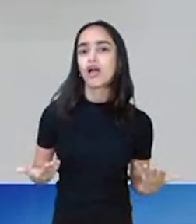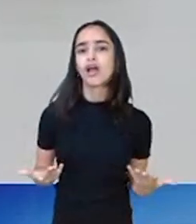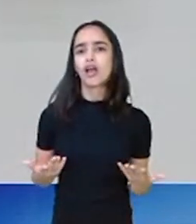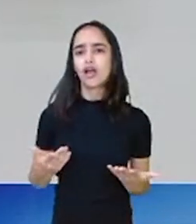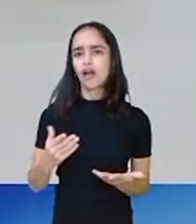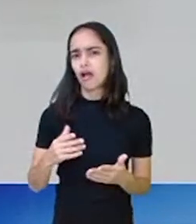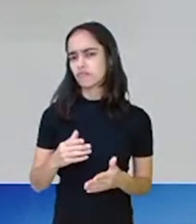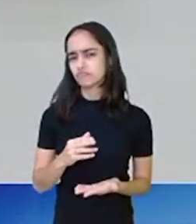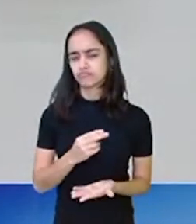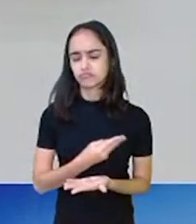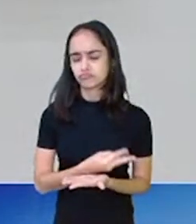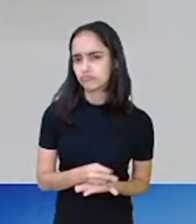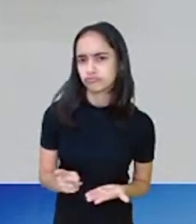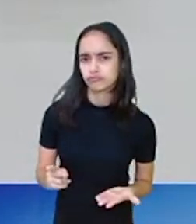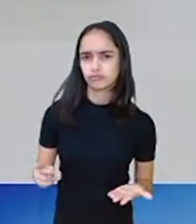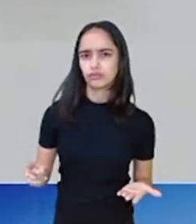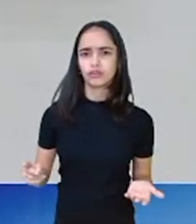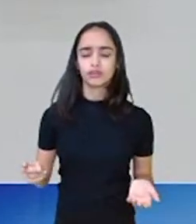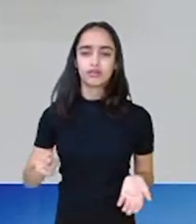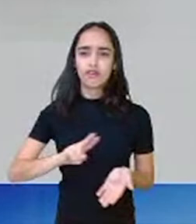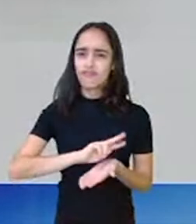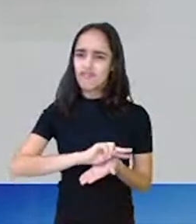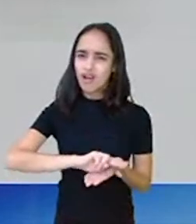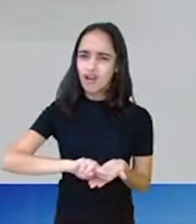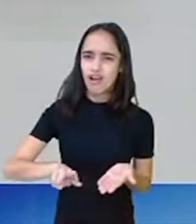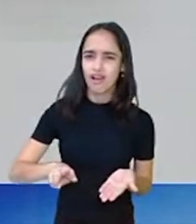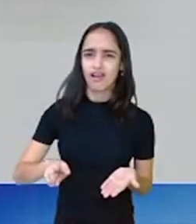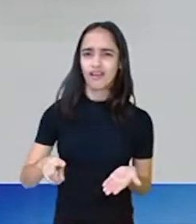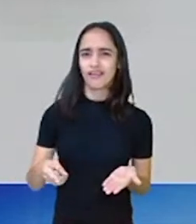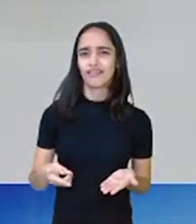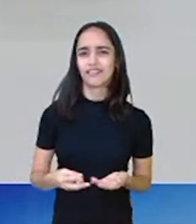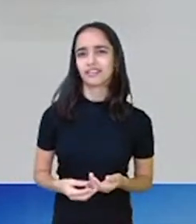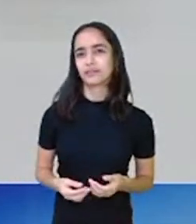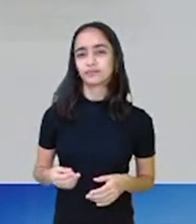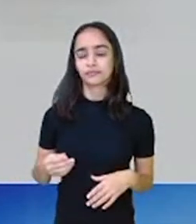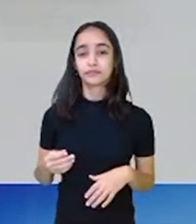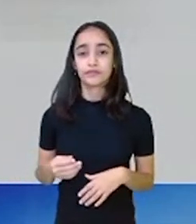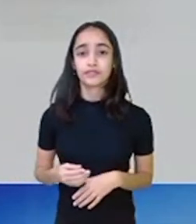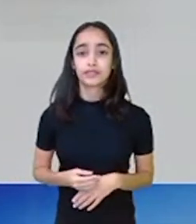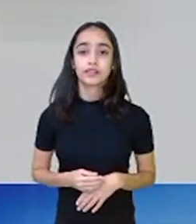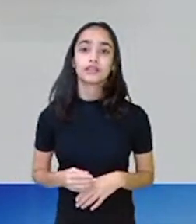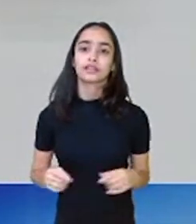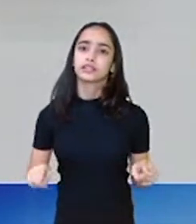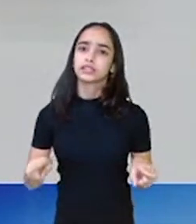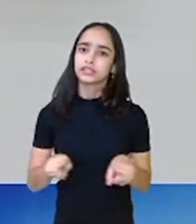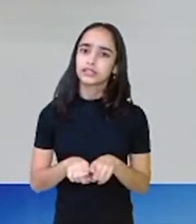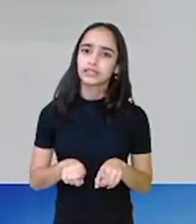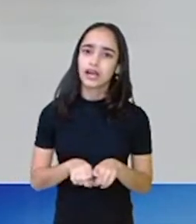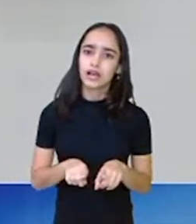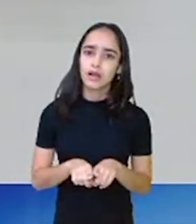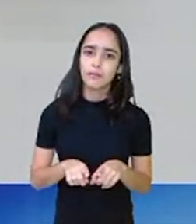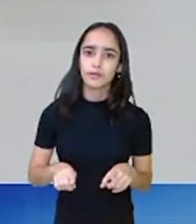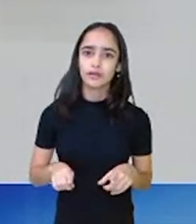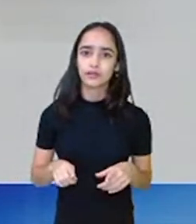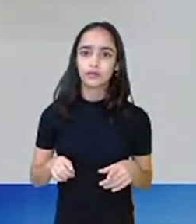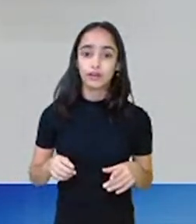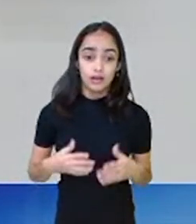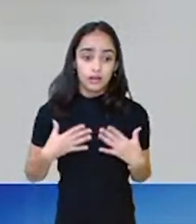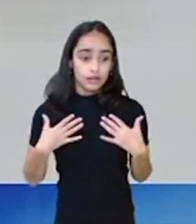Aquela coisa que está ordenando, fica horrorizado ou até espantado com